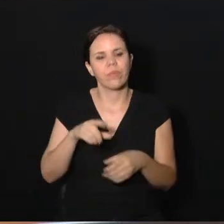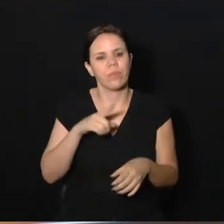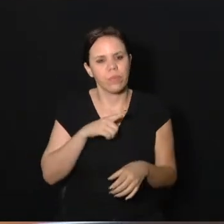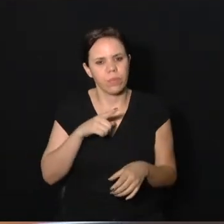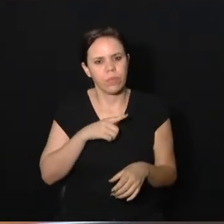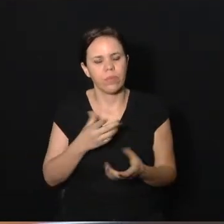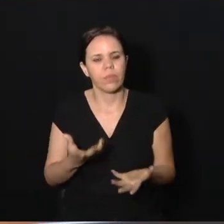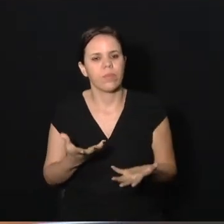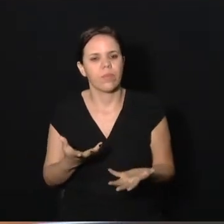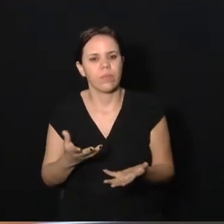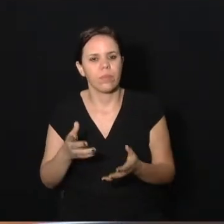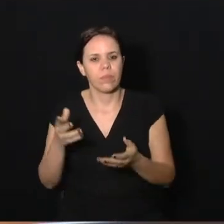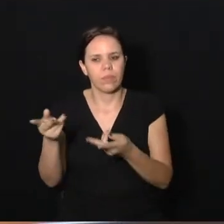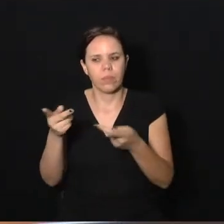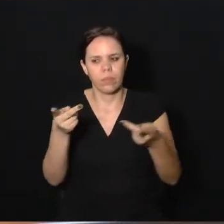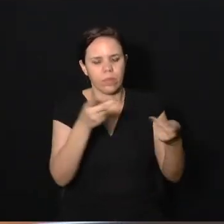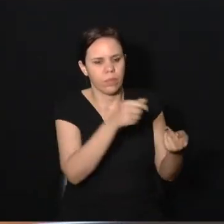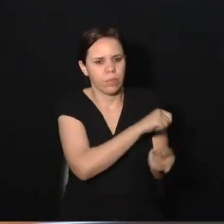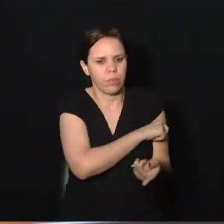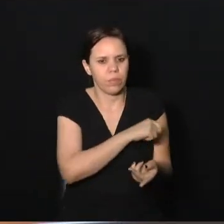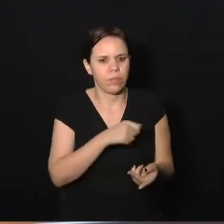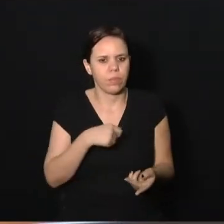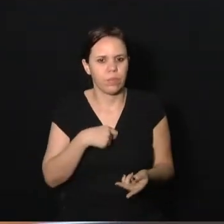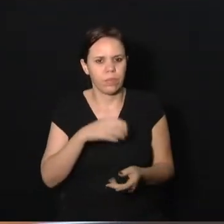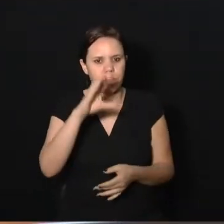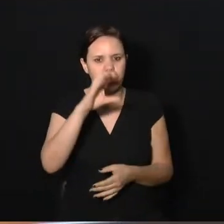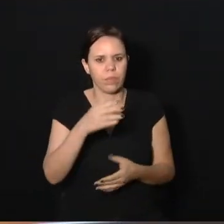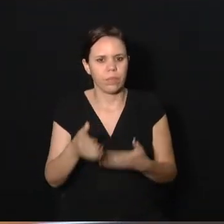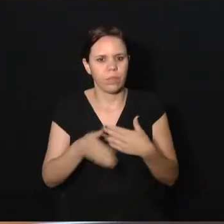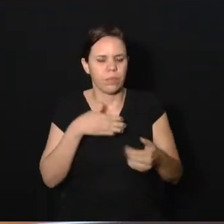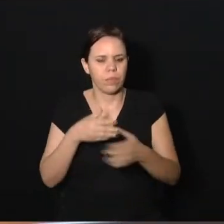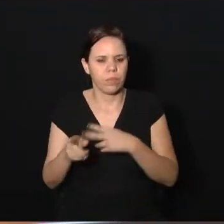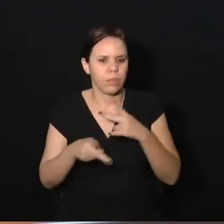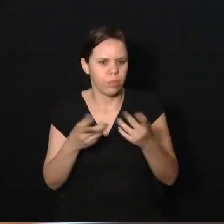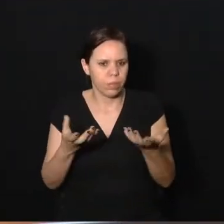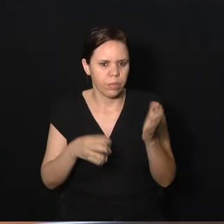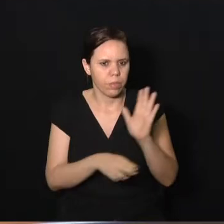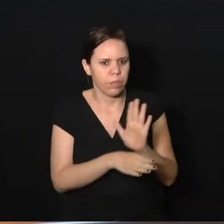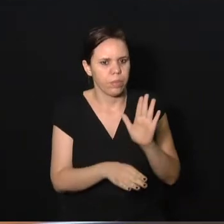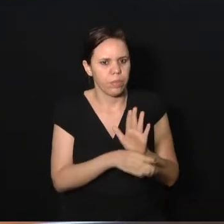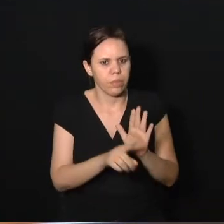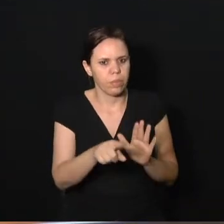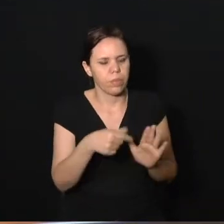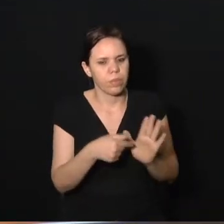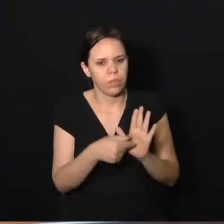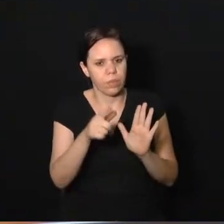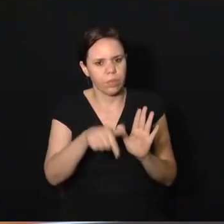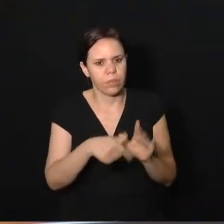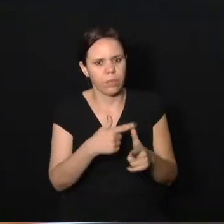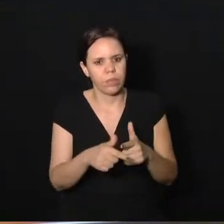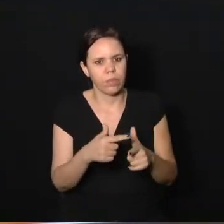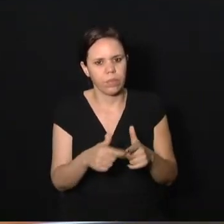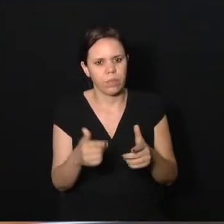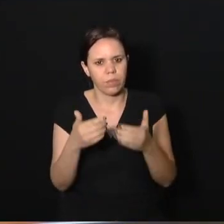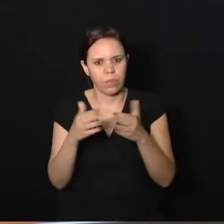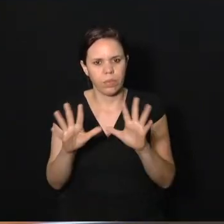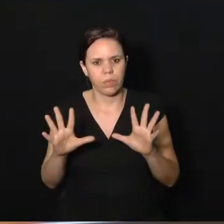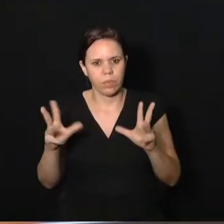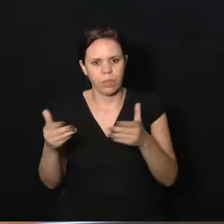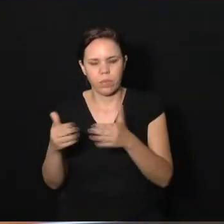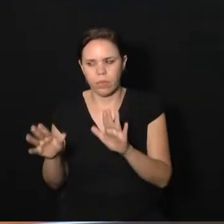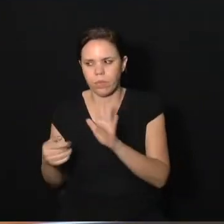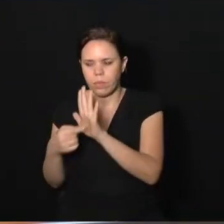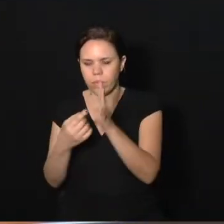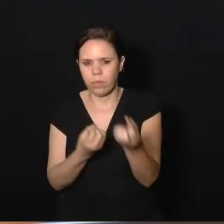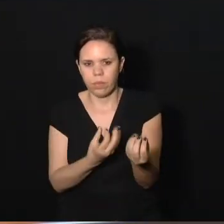que eu chamo alunos, eu chamo cidadãos, quem quiser, né, ajudar, e falo, tá aqui, ó, esse é o problema, eu abro todos os dados,